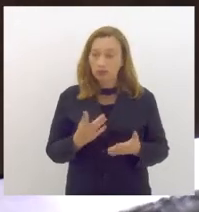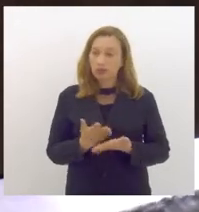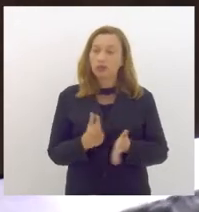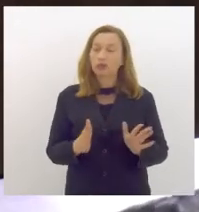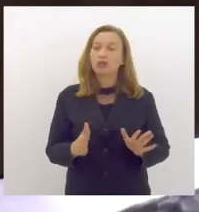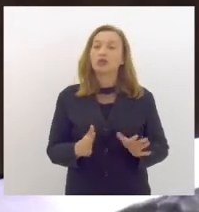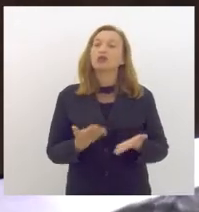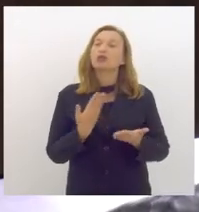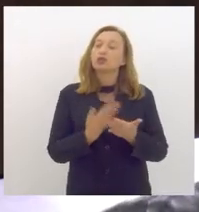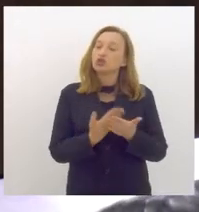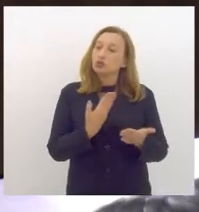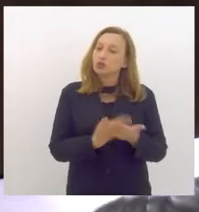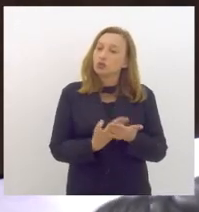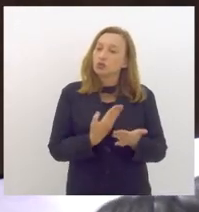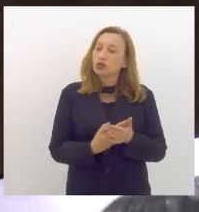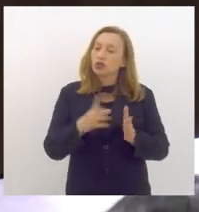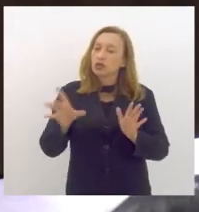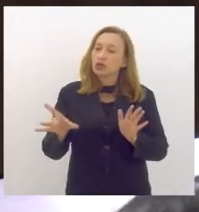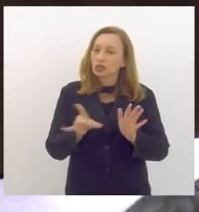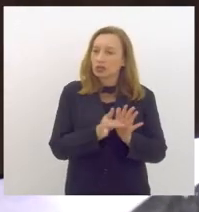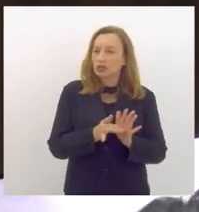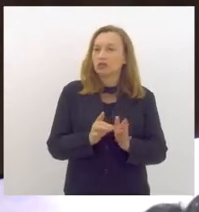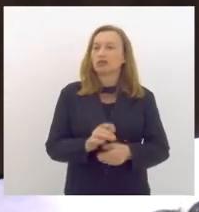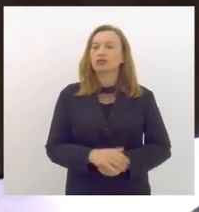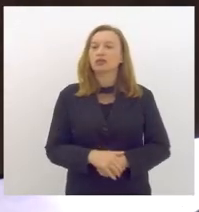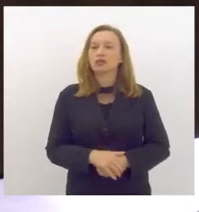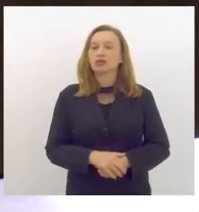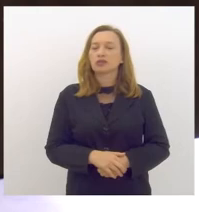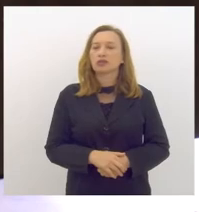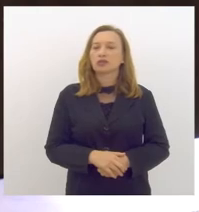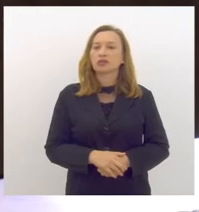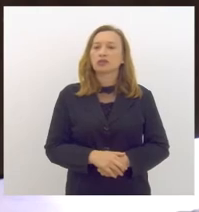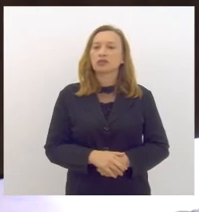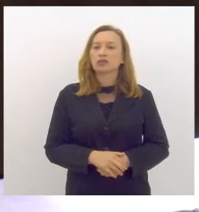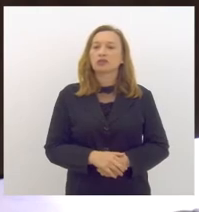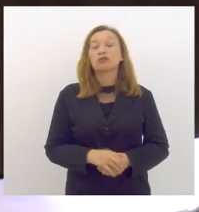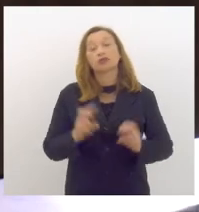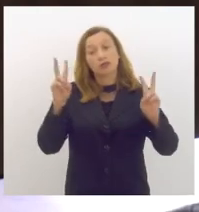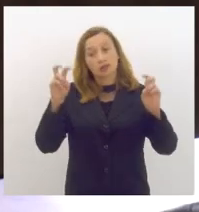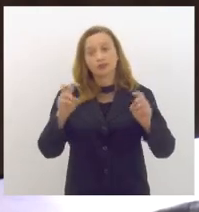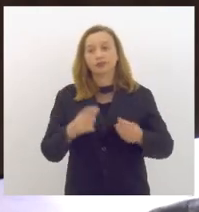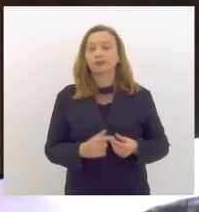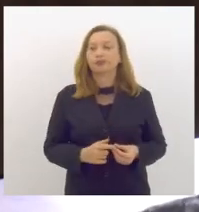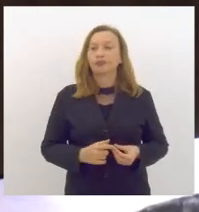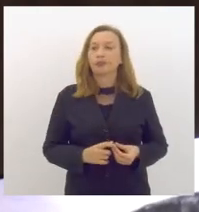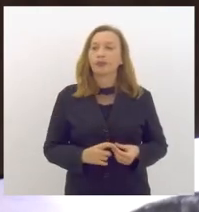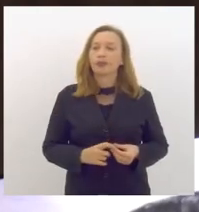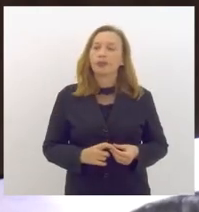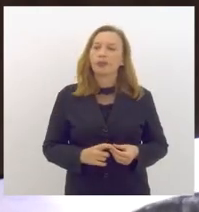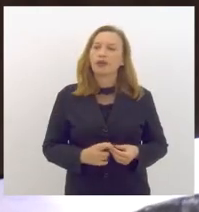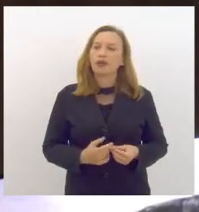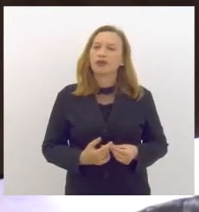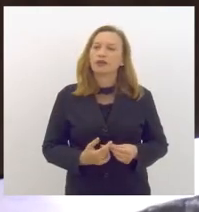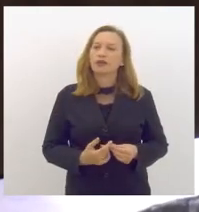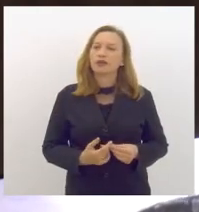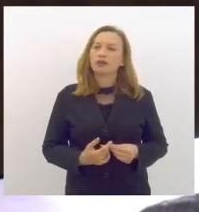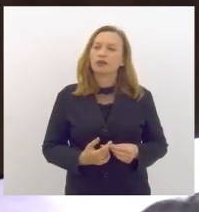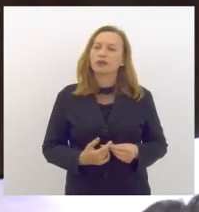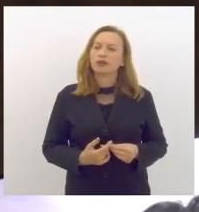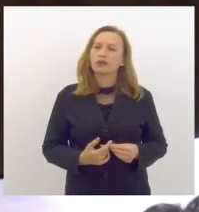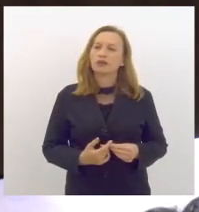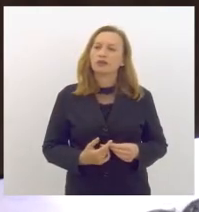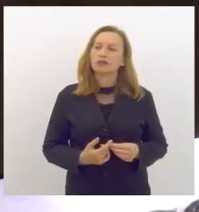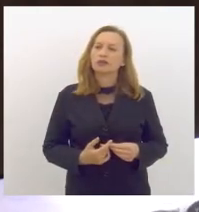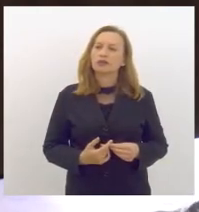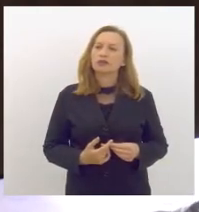Então, estudamos a anexação por causa desse tema. A fonte de receita